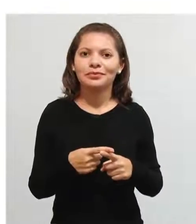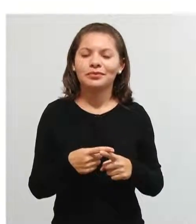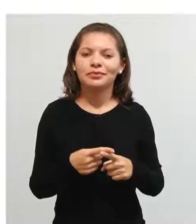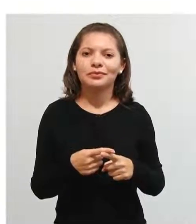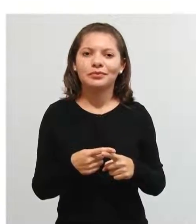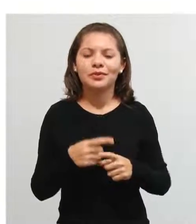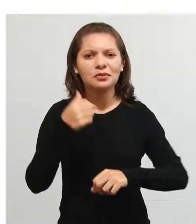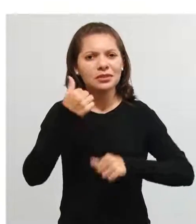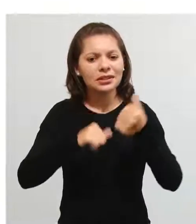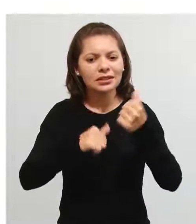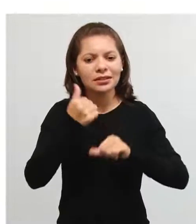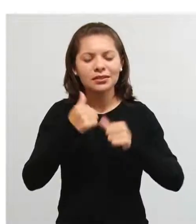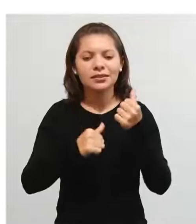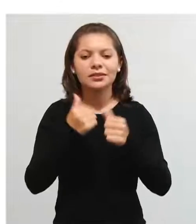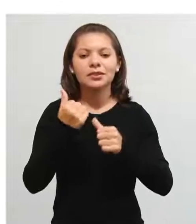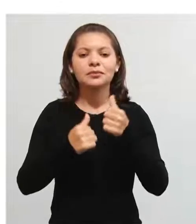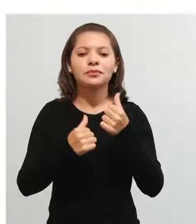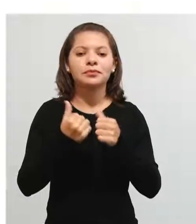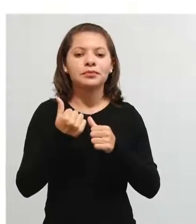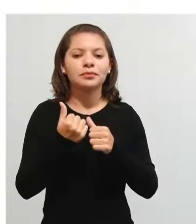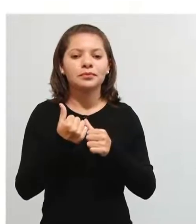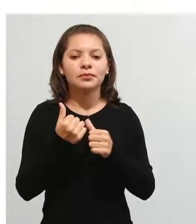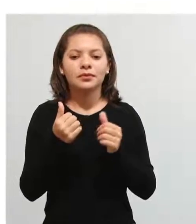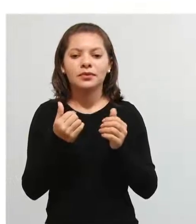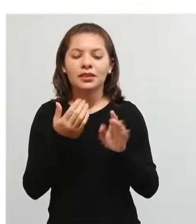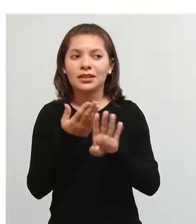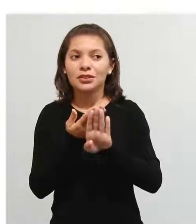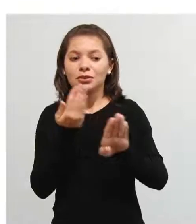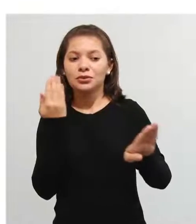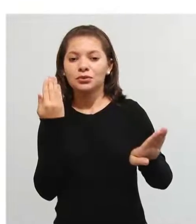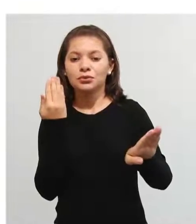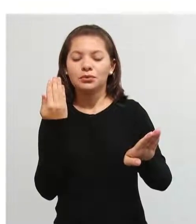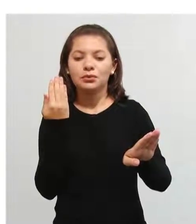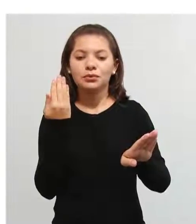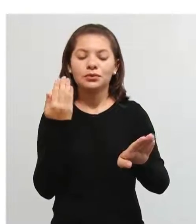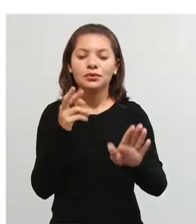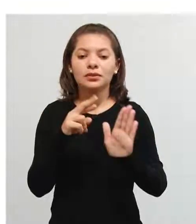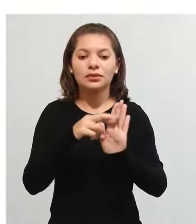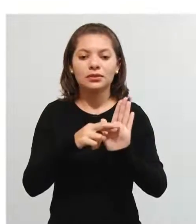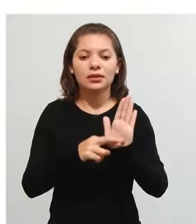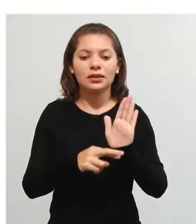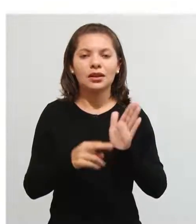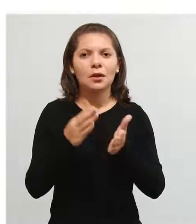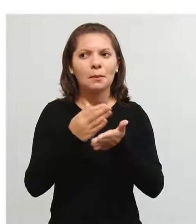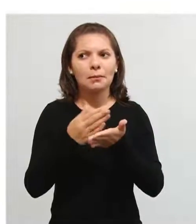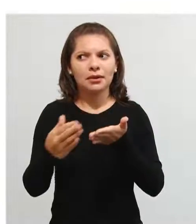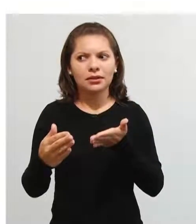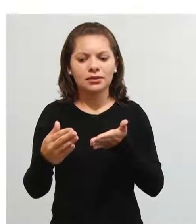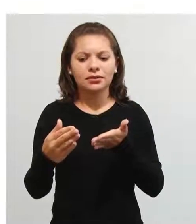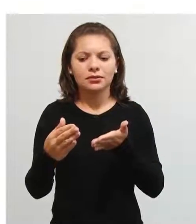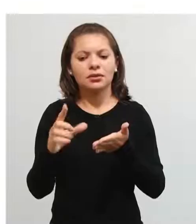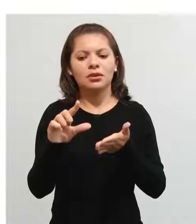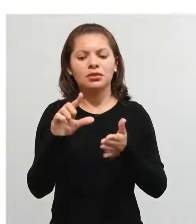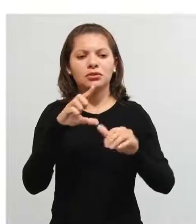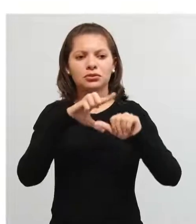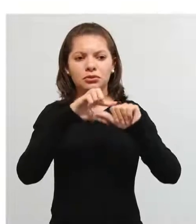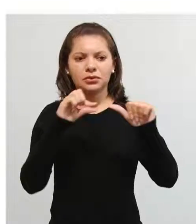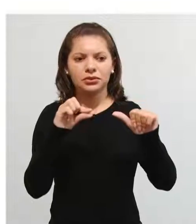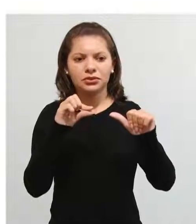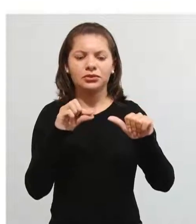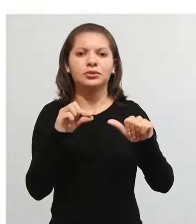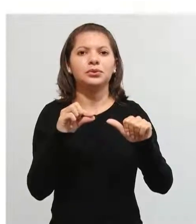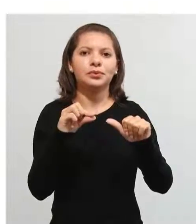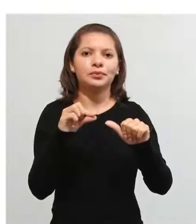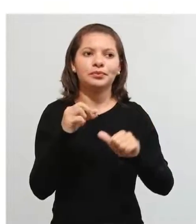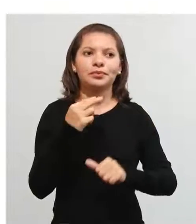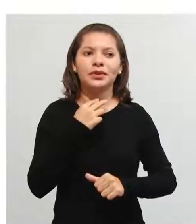a análise de forma apartada dessas regras e pegando um pedaço de um artigo e um pedaço de outro artigo, eu